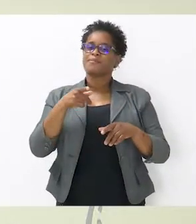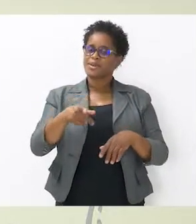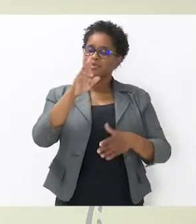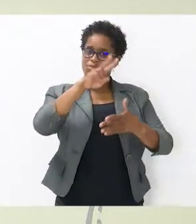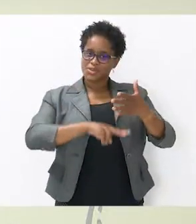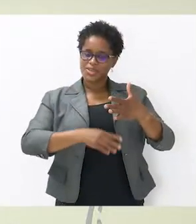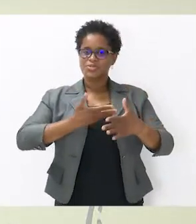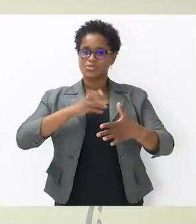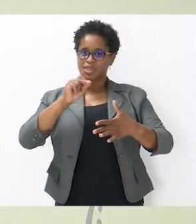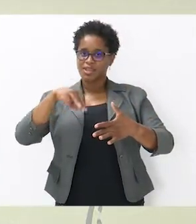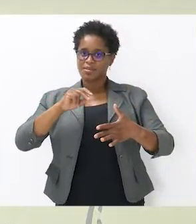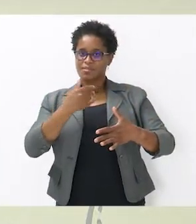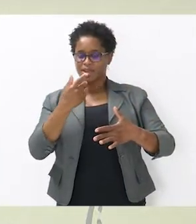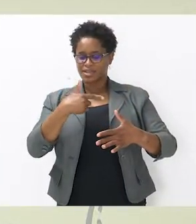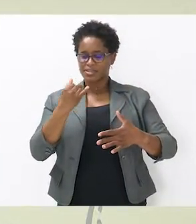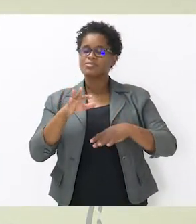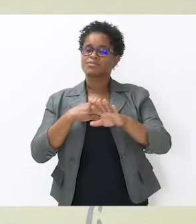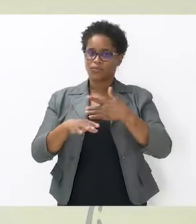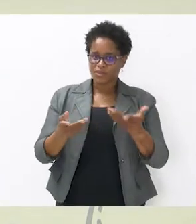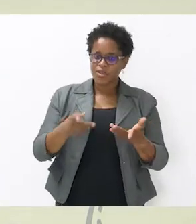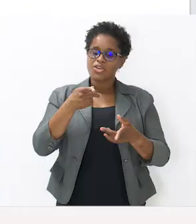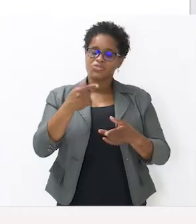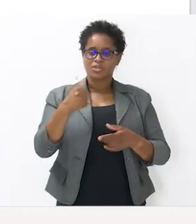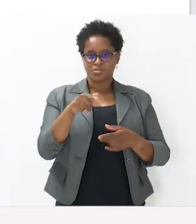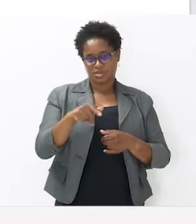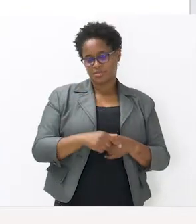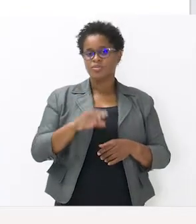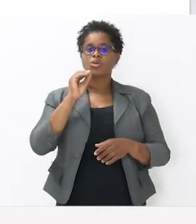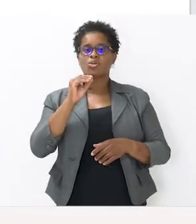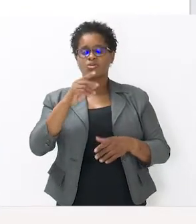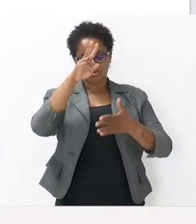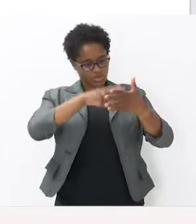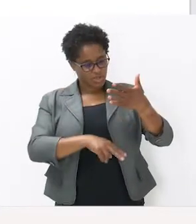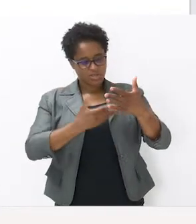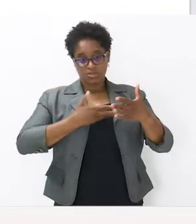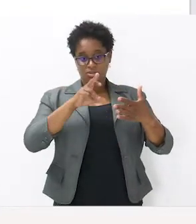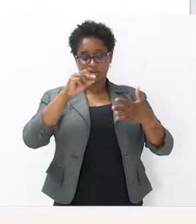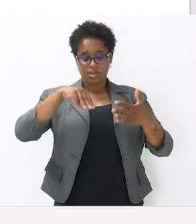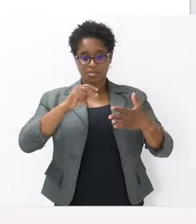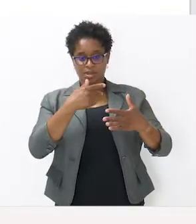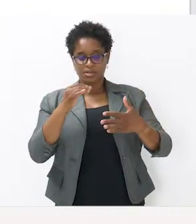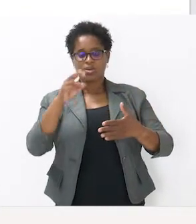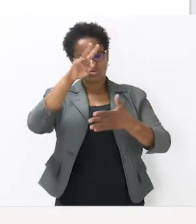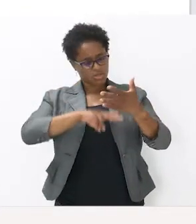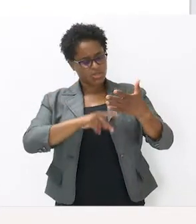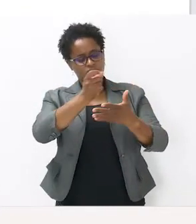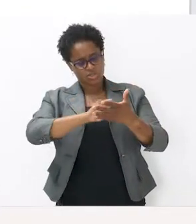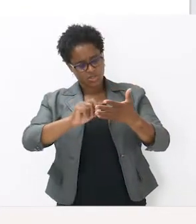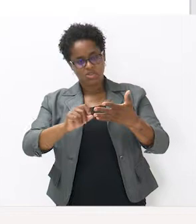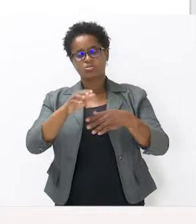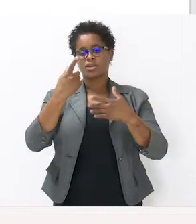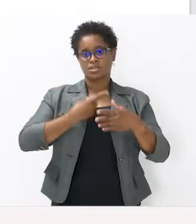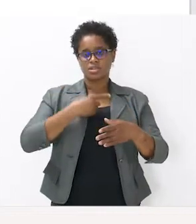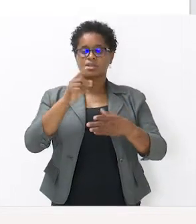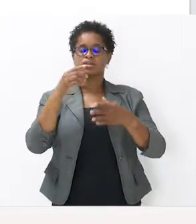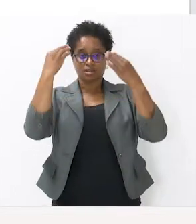isso que o texto dramático serve. Então é isso que temos aqui. Chama-se texto dramático ao texto que é escrito para ser